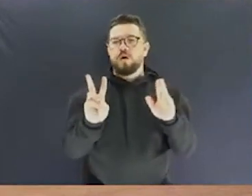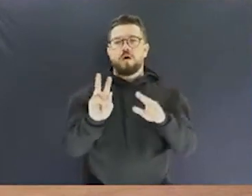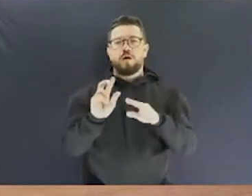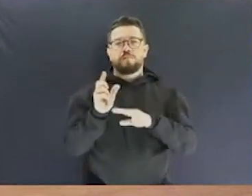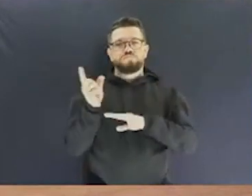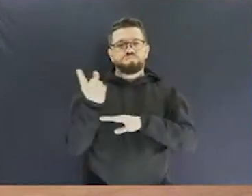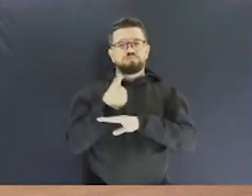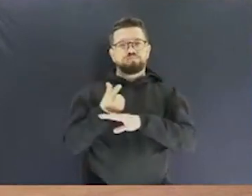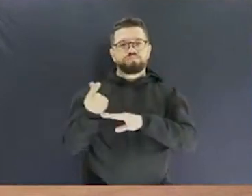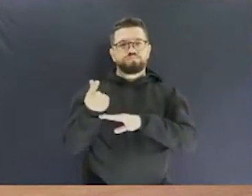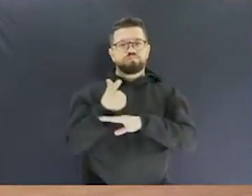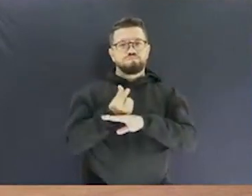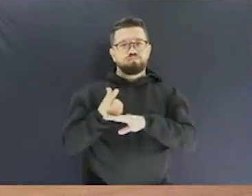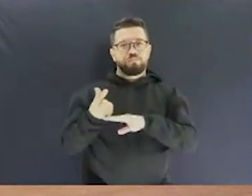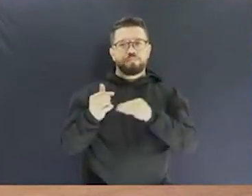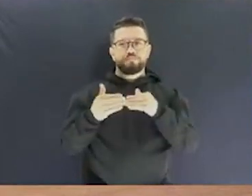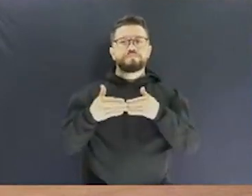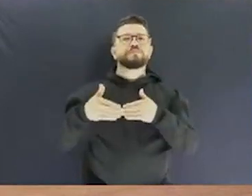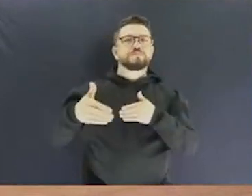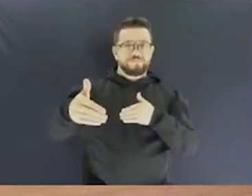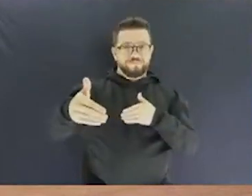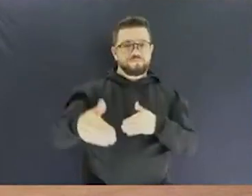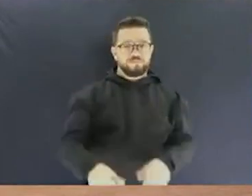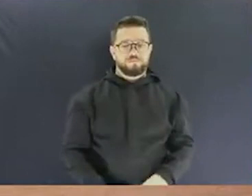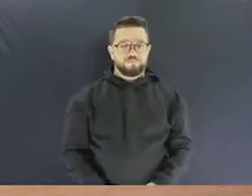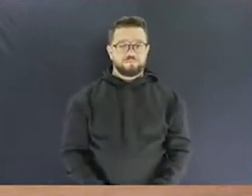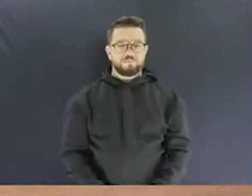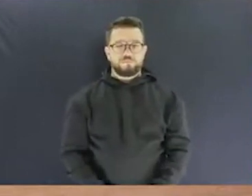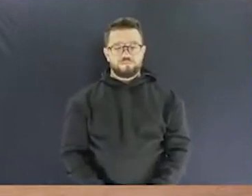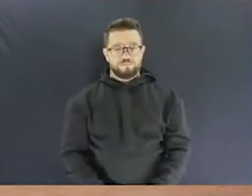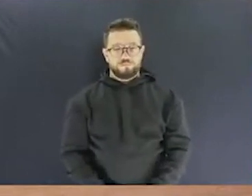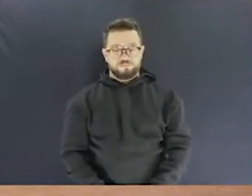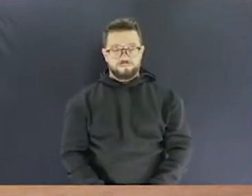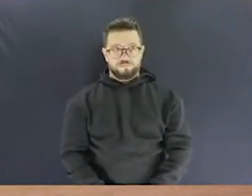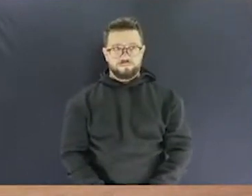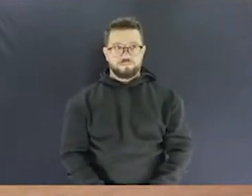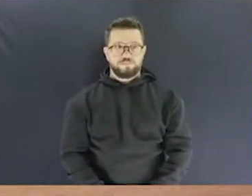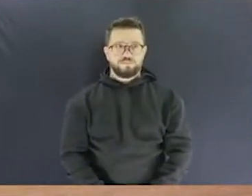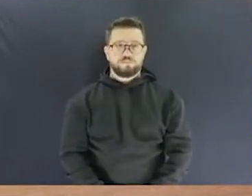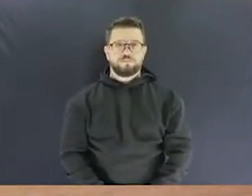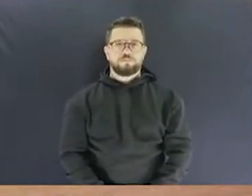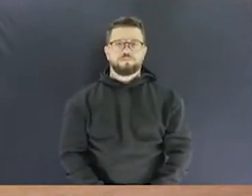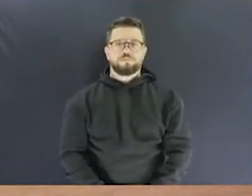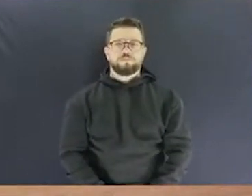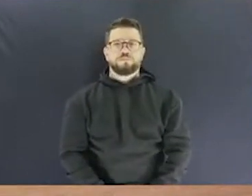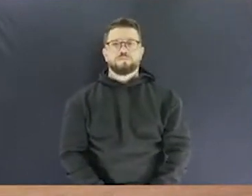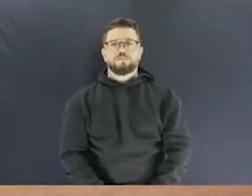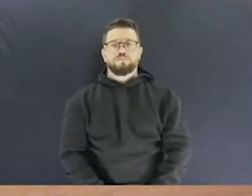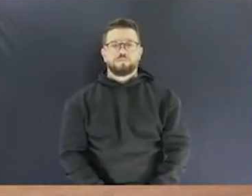objetivos para o próximo período, né? Até finalizar esse período de 2025. Com relação a eu queria saber